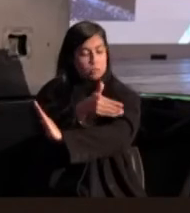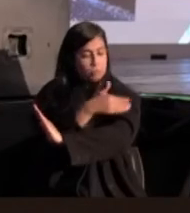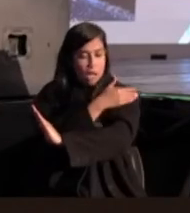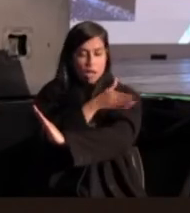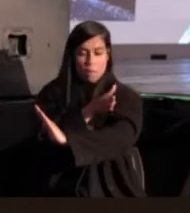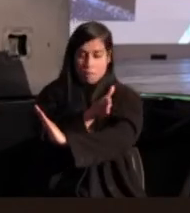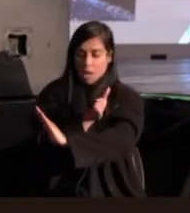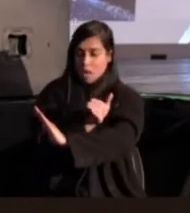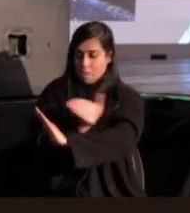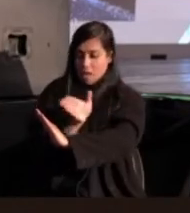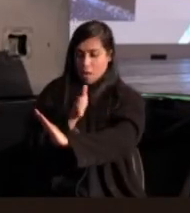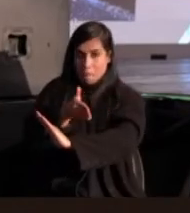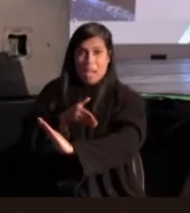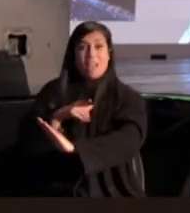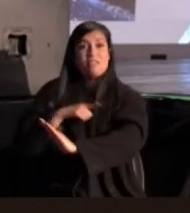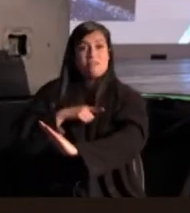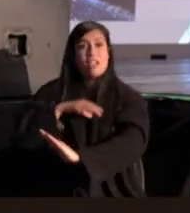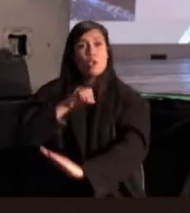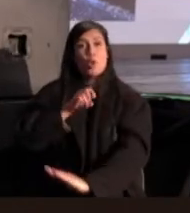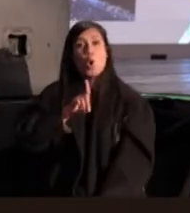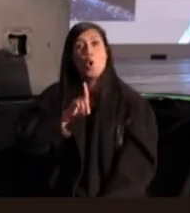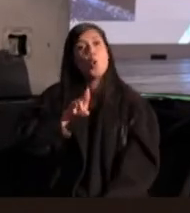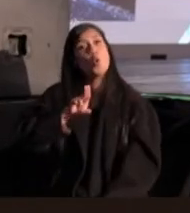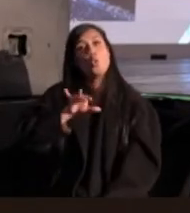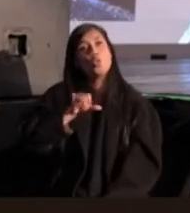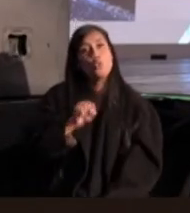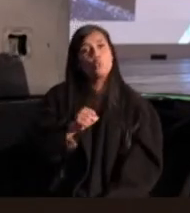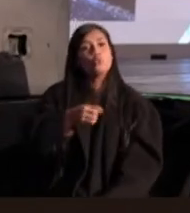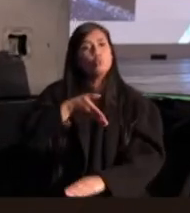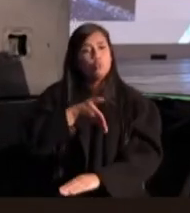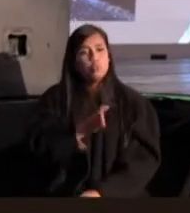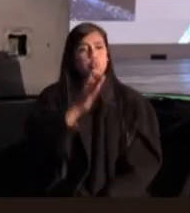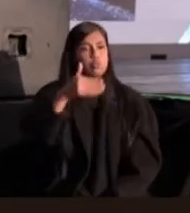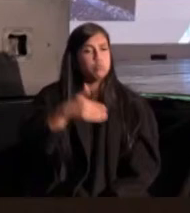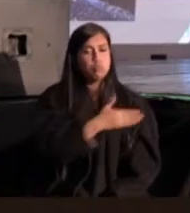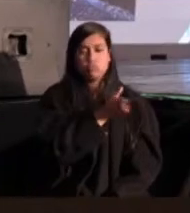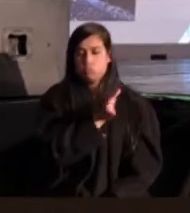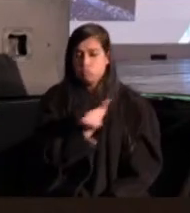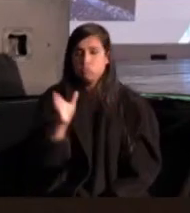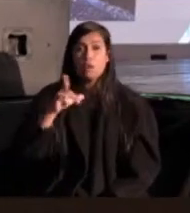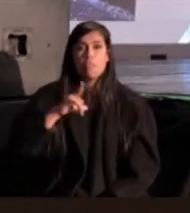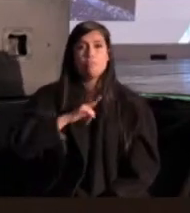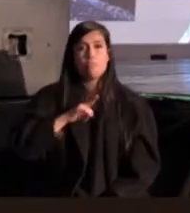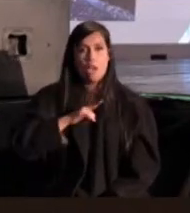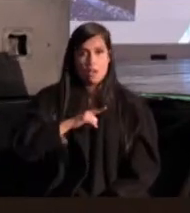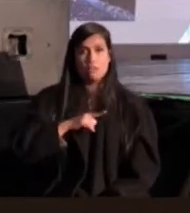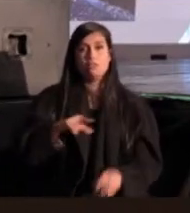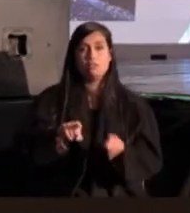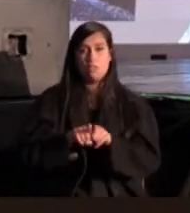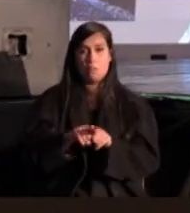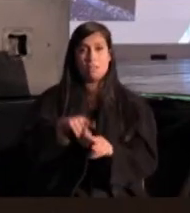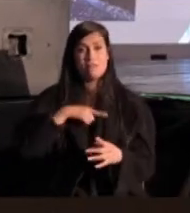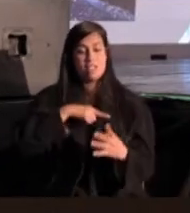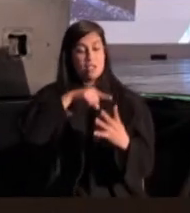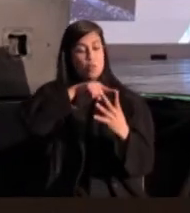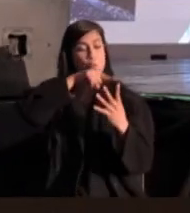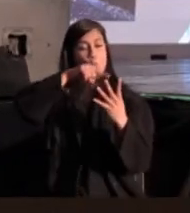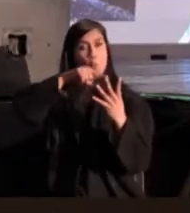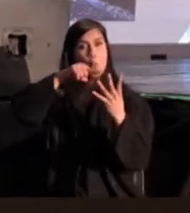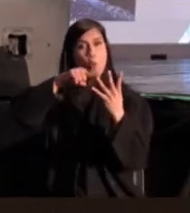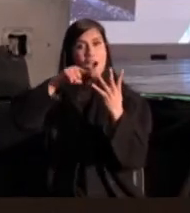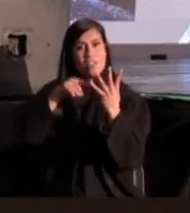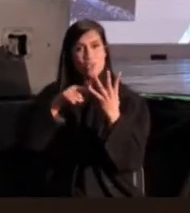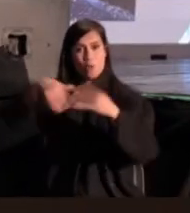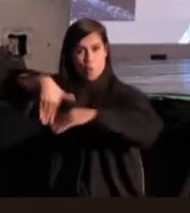são caminhos também, são destinos, os destinos possíveis. E são 4 ruas que se cruzam numa